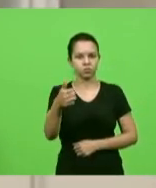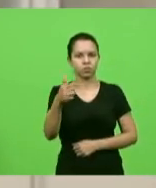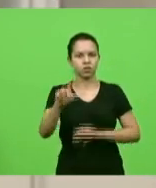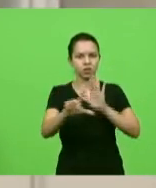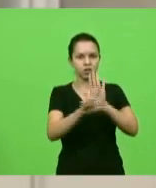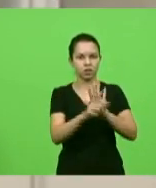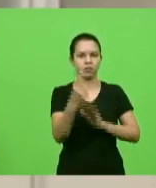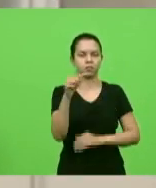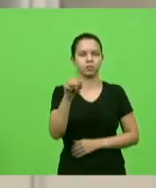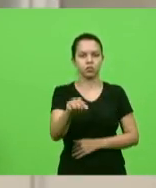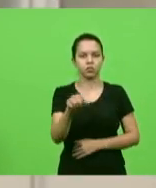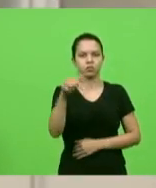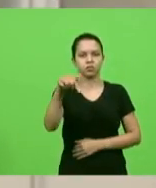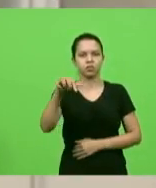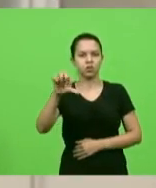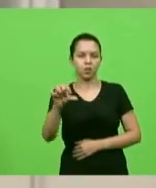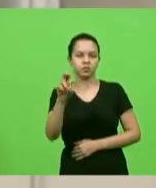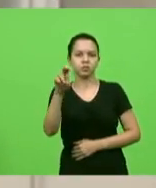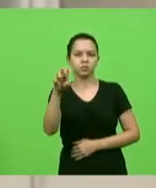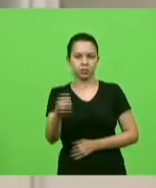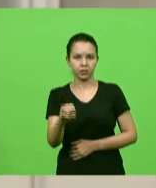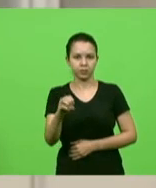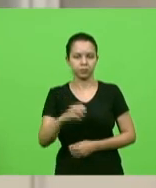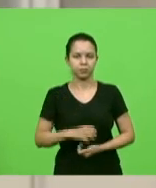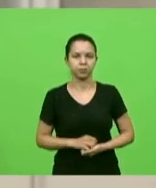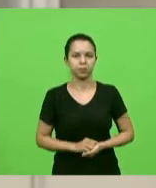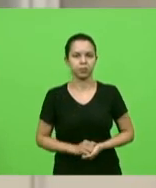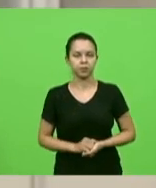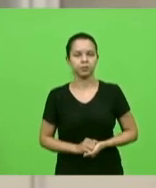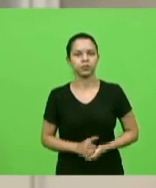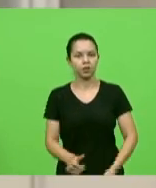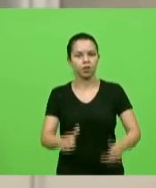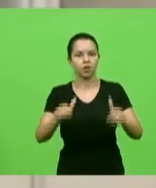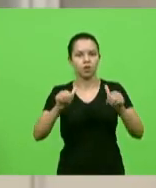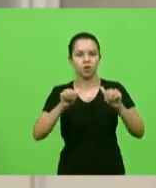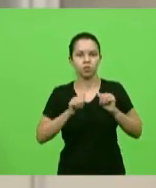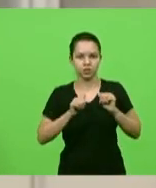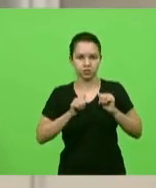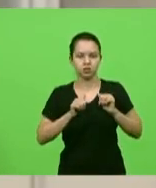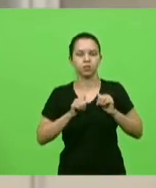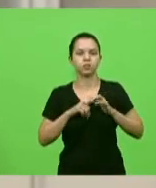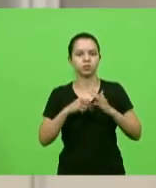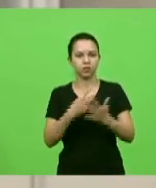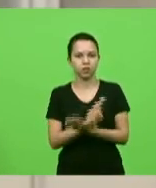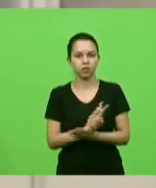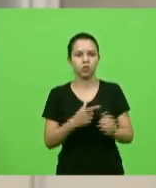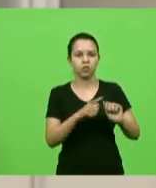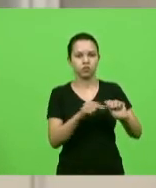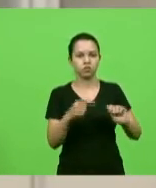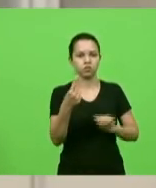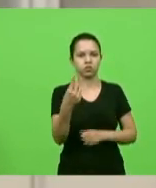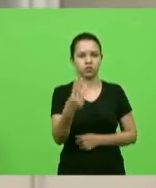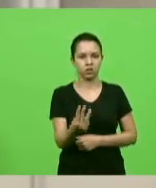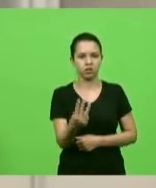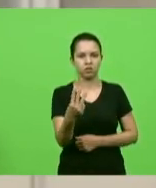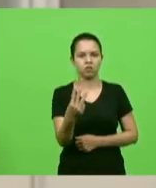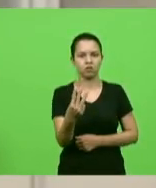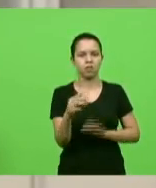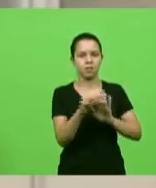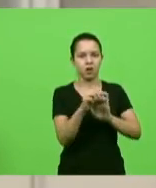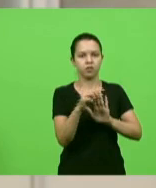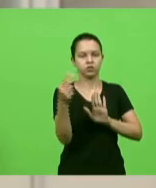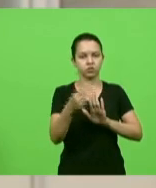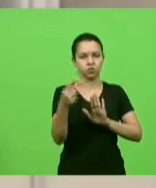da Lei 1079/50 por omissão imprópria na forma do Artigo 13 parágrafo